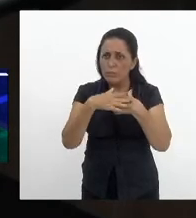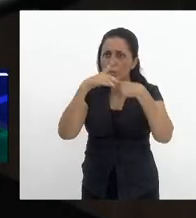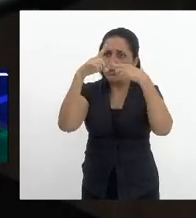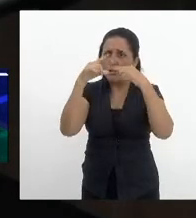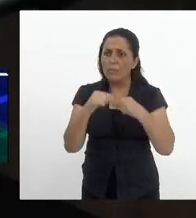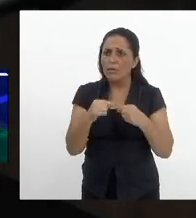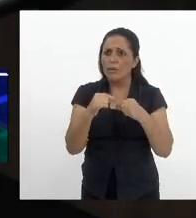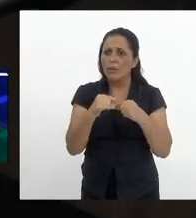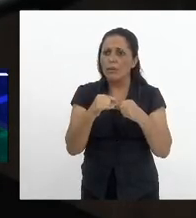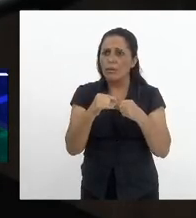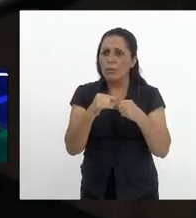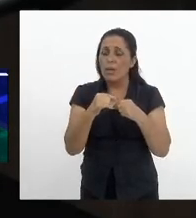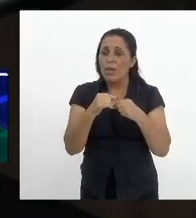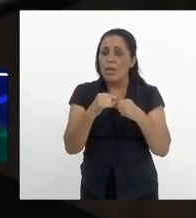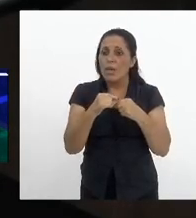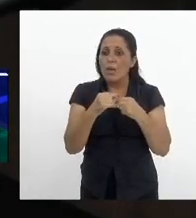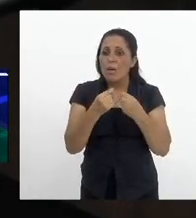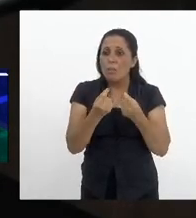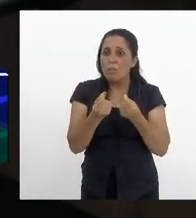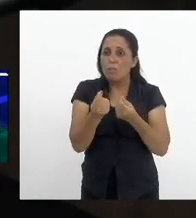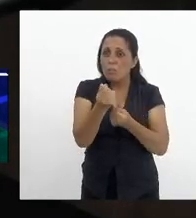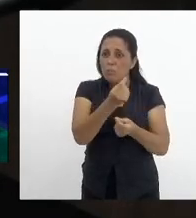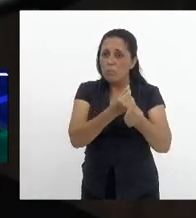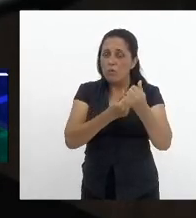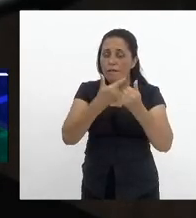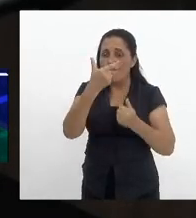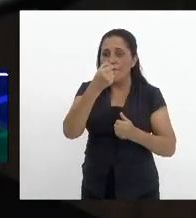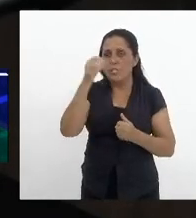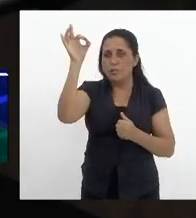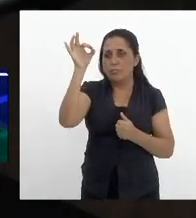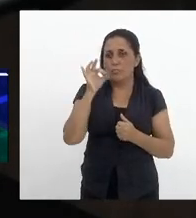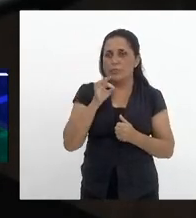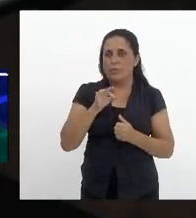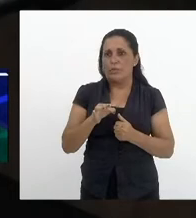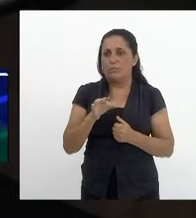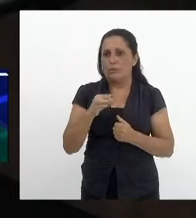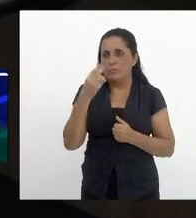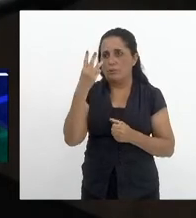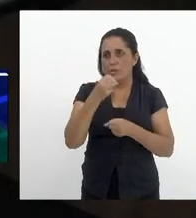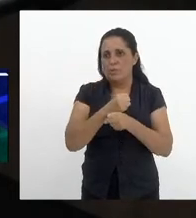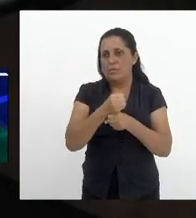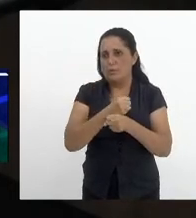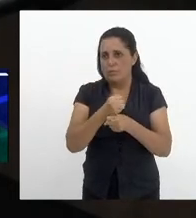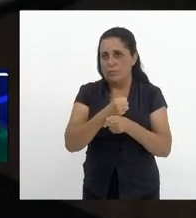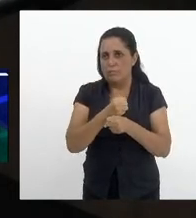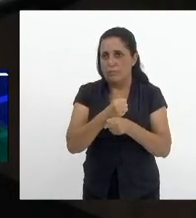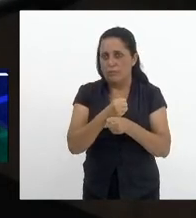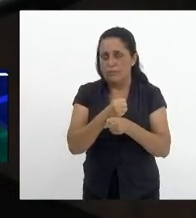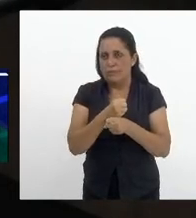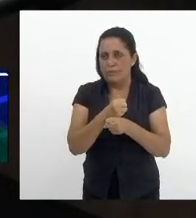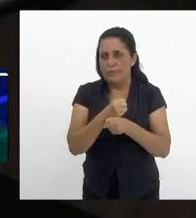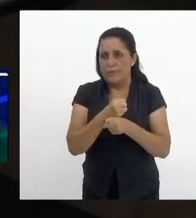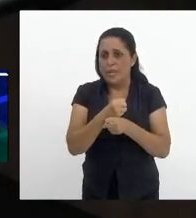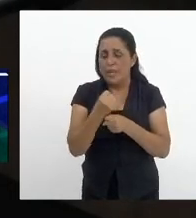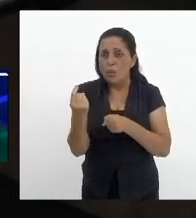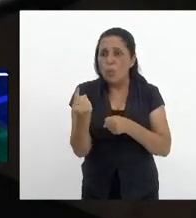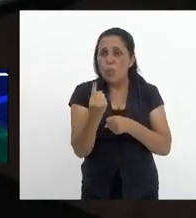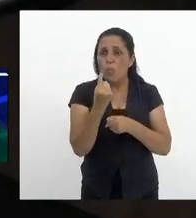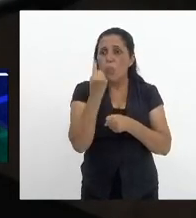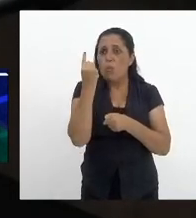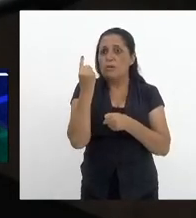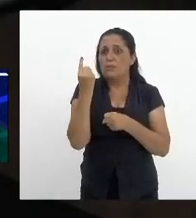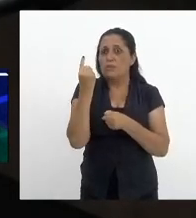os benefícios fiscais 20% em 3 anos. E a única forma